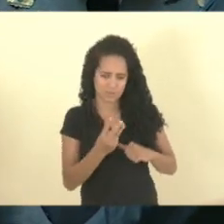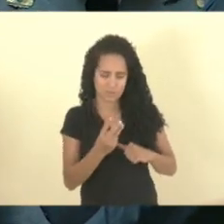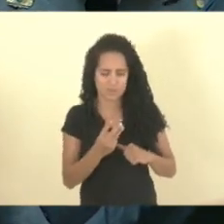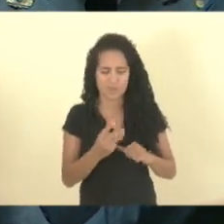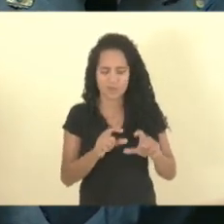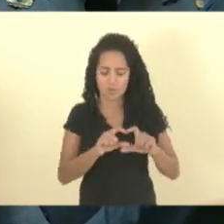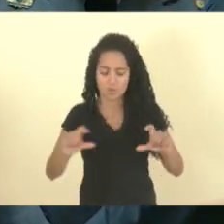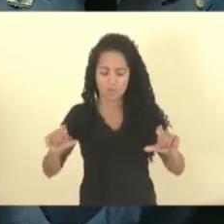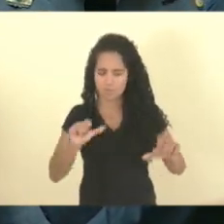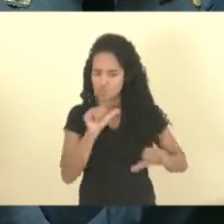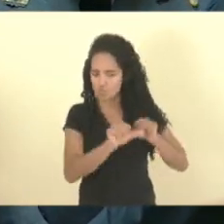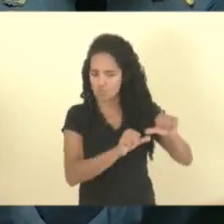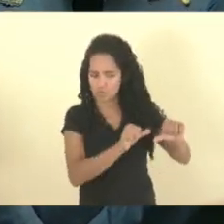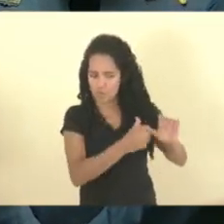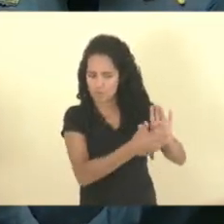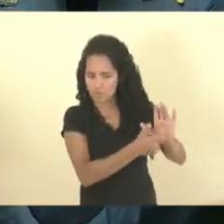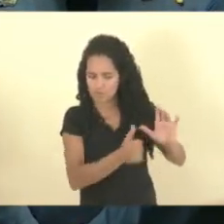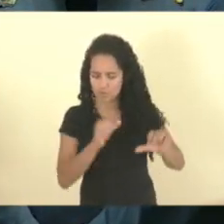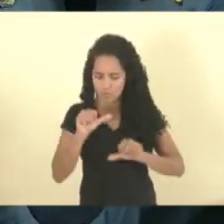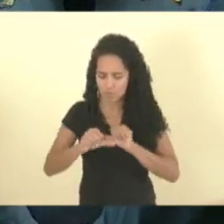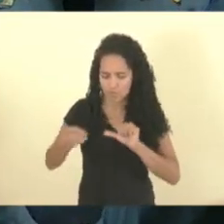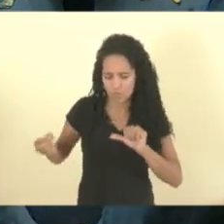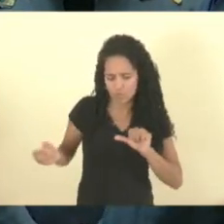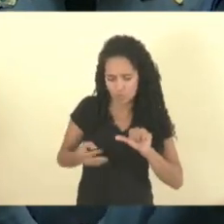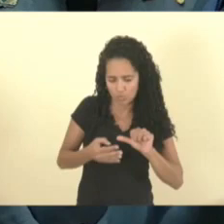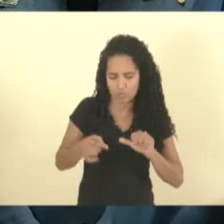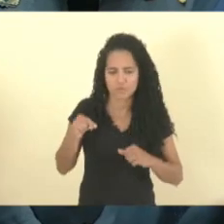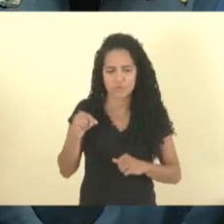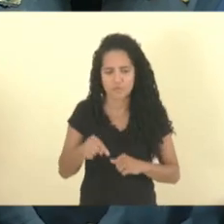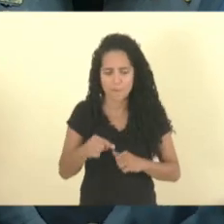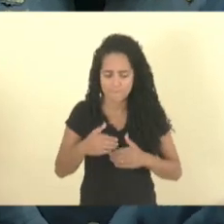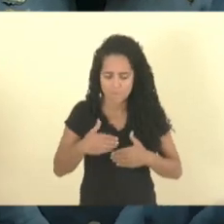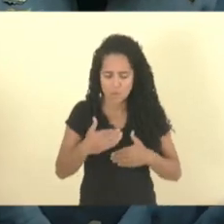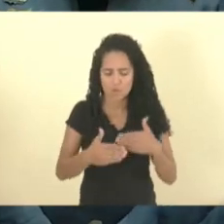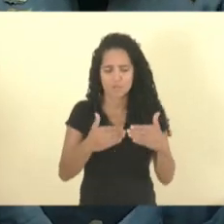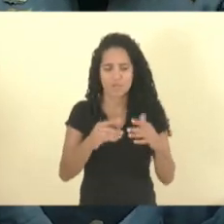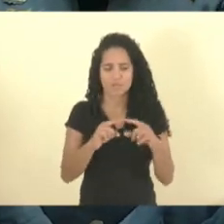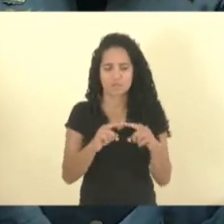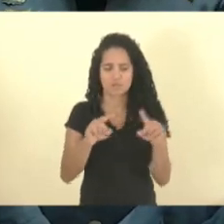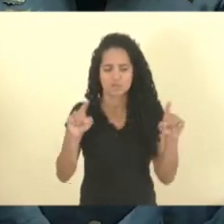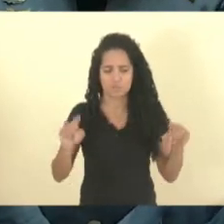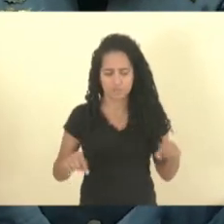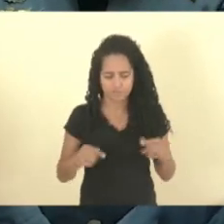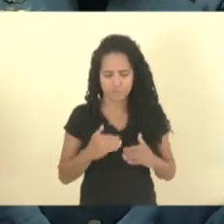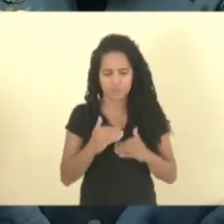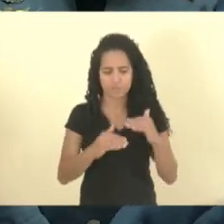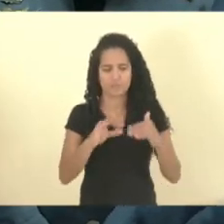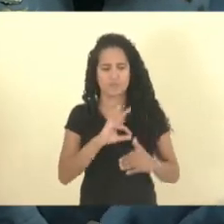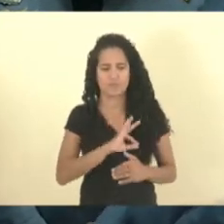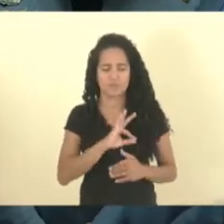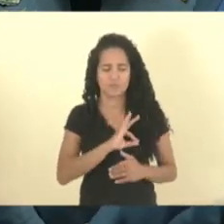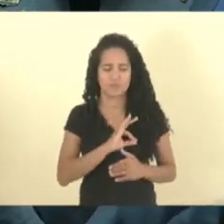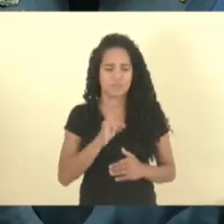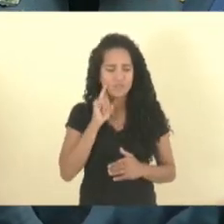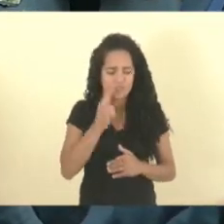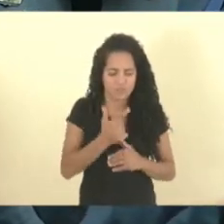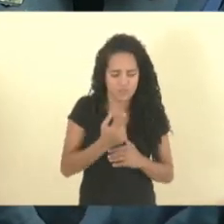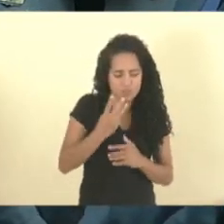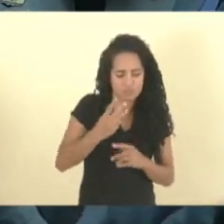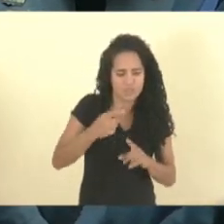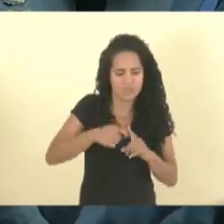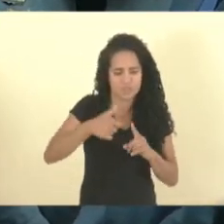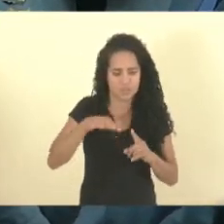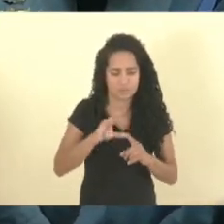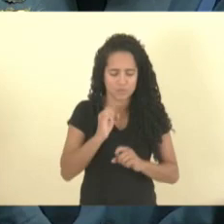fica da seguinte forma: exclusivamente para os processos promocionais de 23 de maio